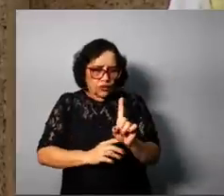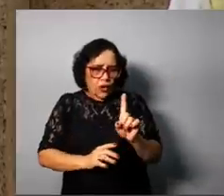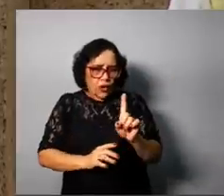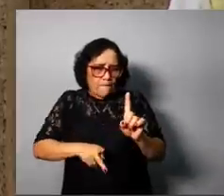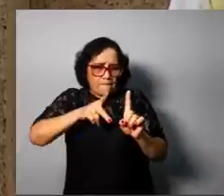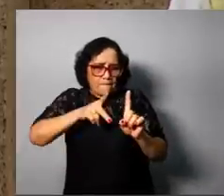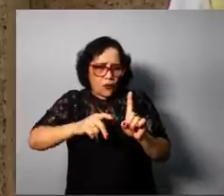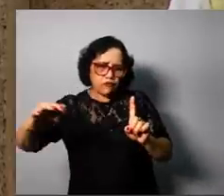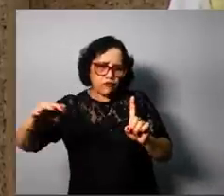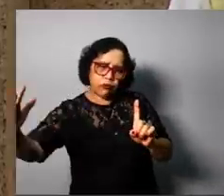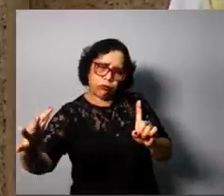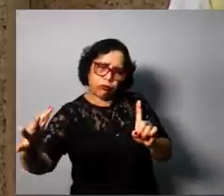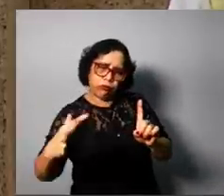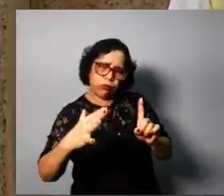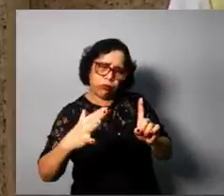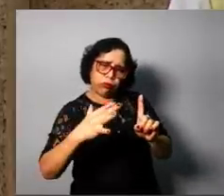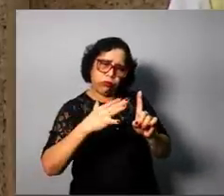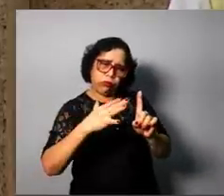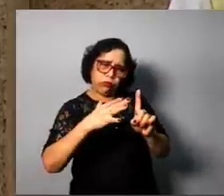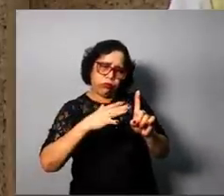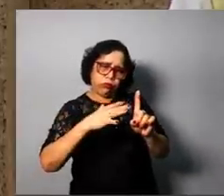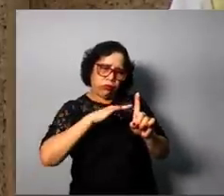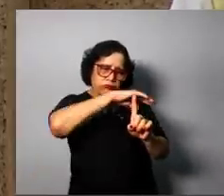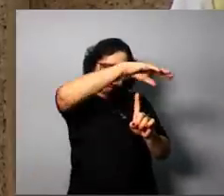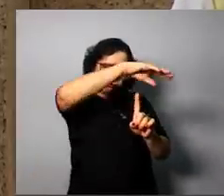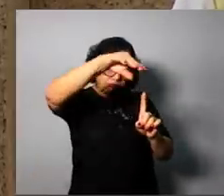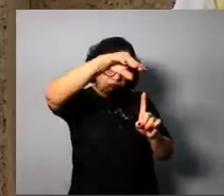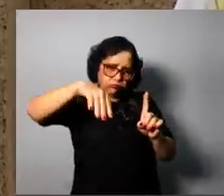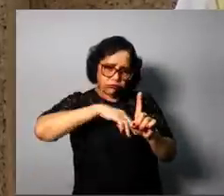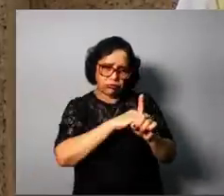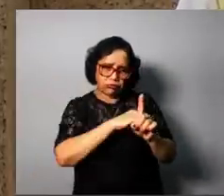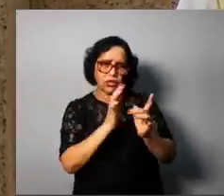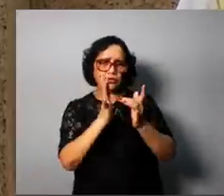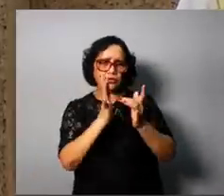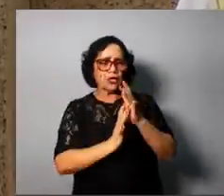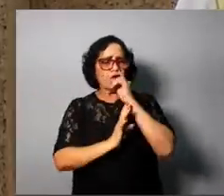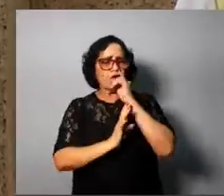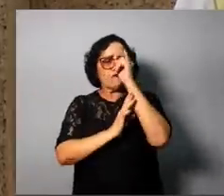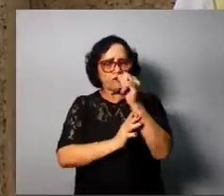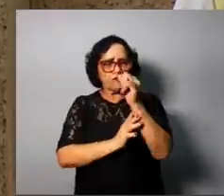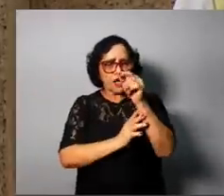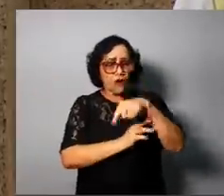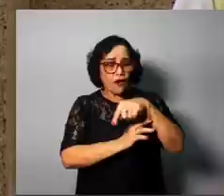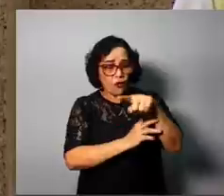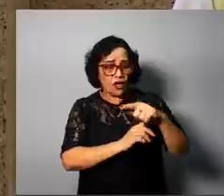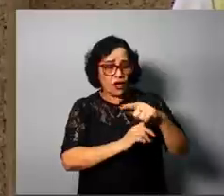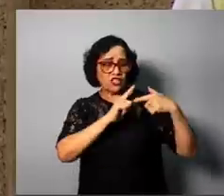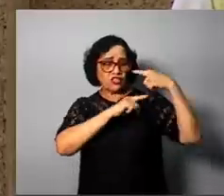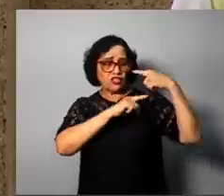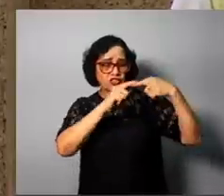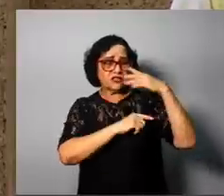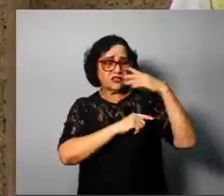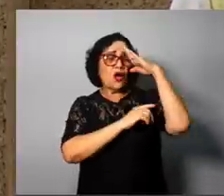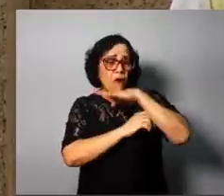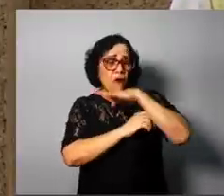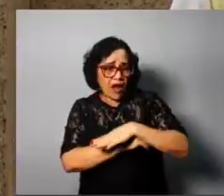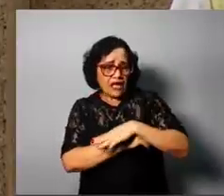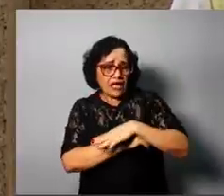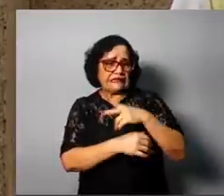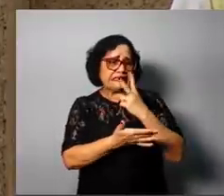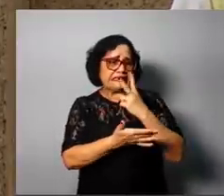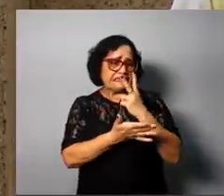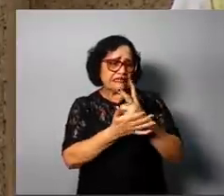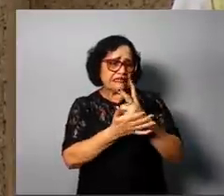esta geração é uma geração má. Ela busca um sinal, mas nenhum sinal lhe será